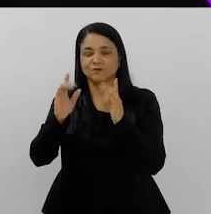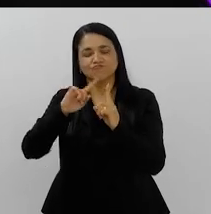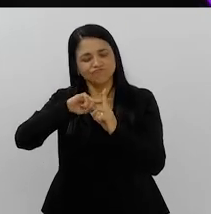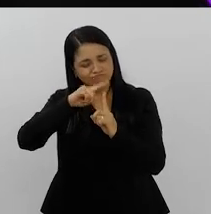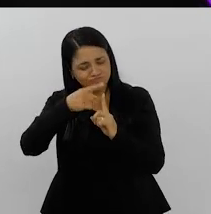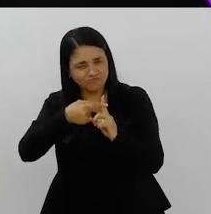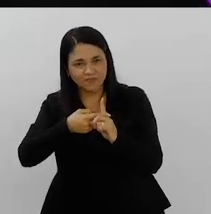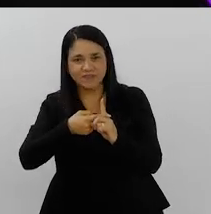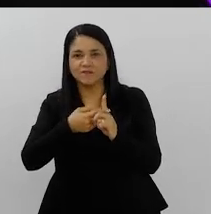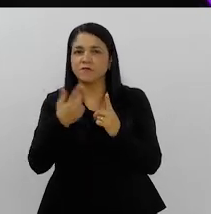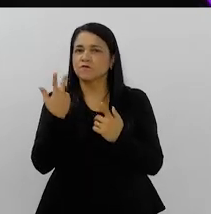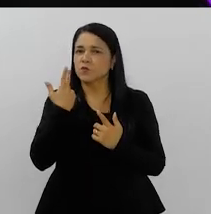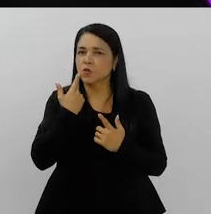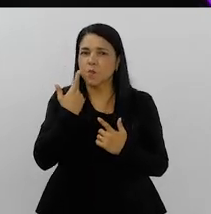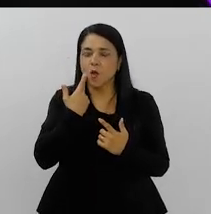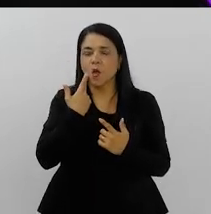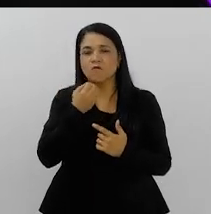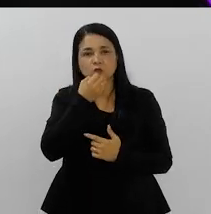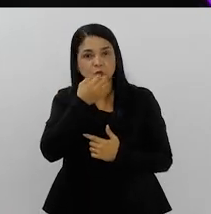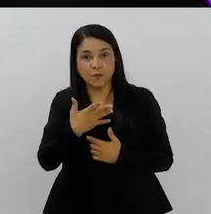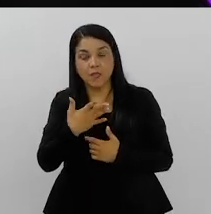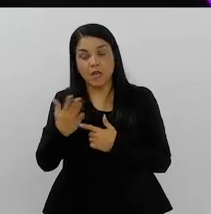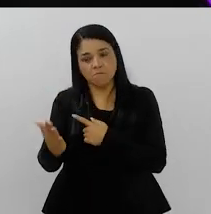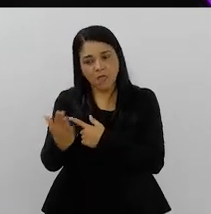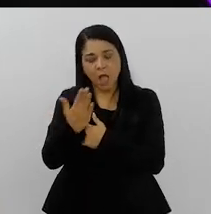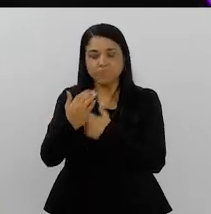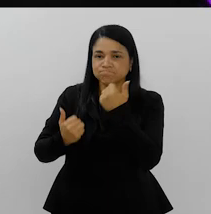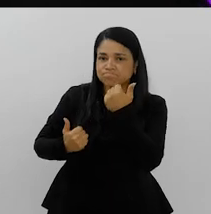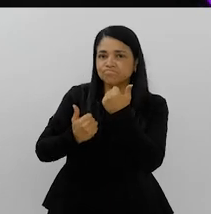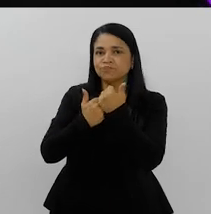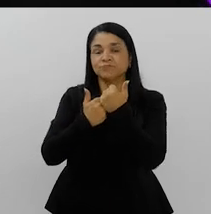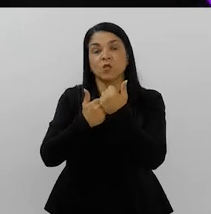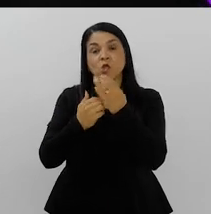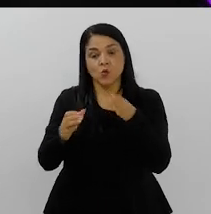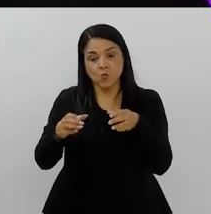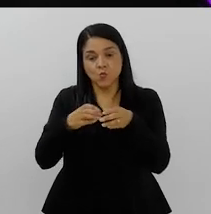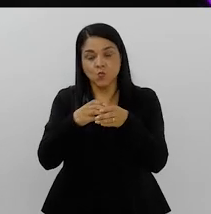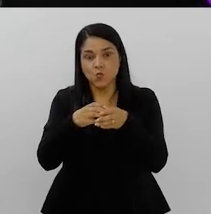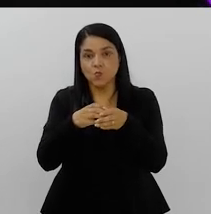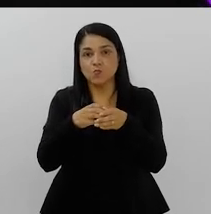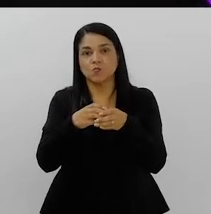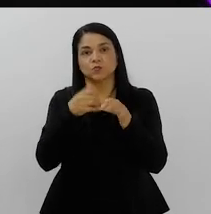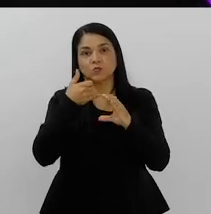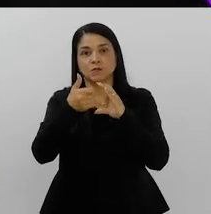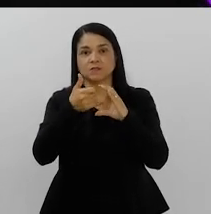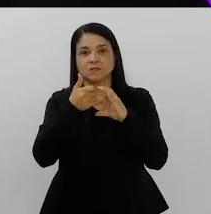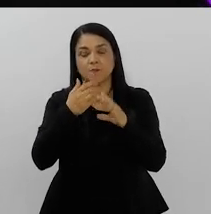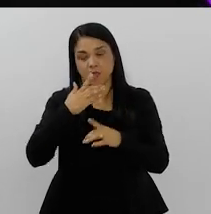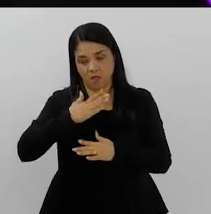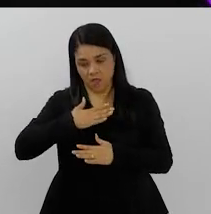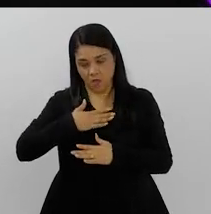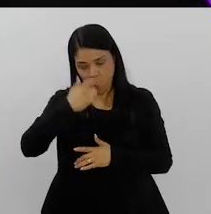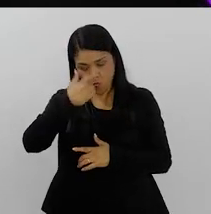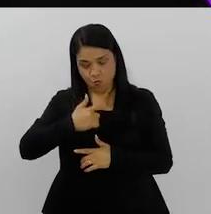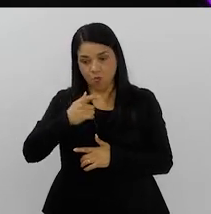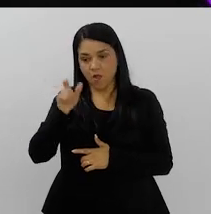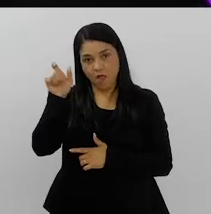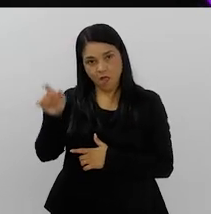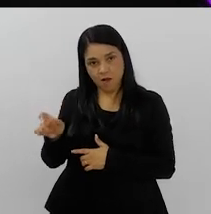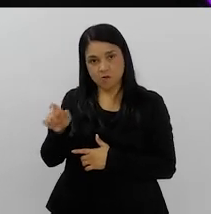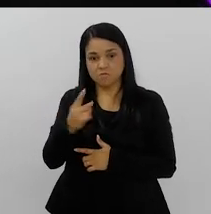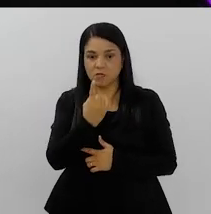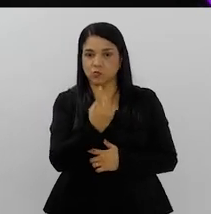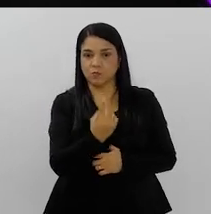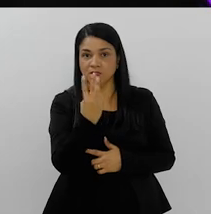ela gerou bebê tudo ficou fou tudo bem E ela me deu força ela criou um grupo no WhatsApp que só tinha eu el e mais uma e depois o grupo foi